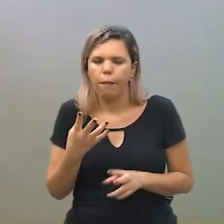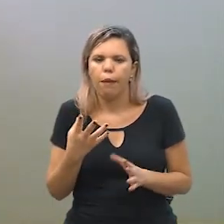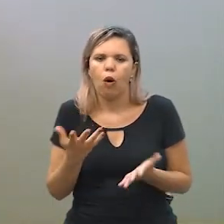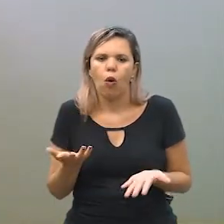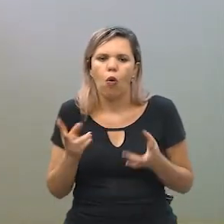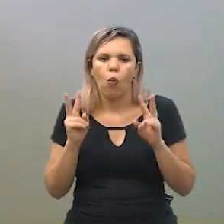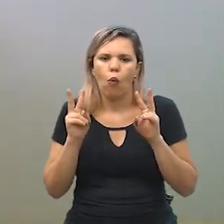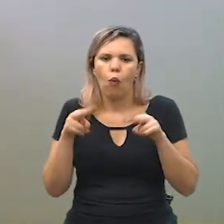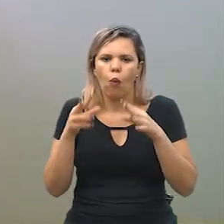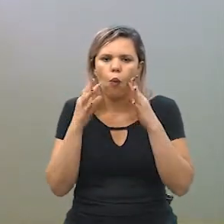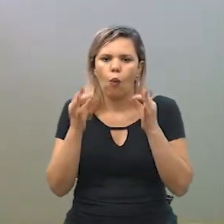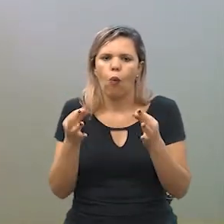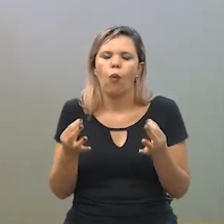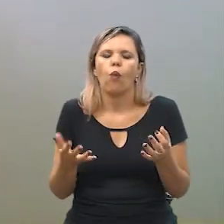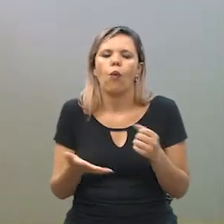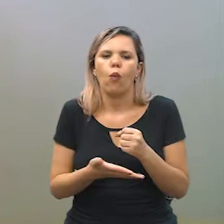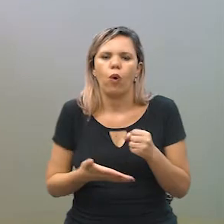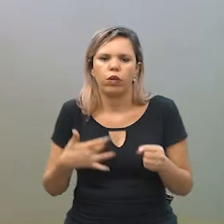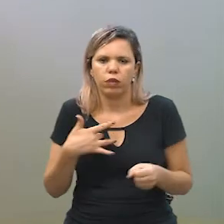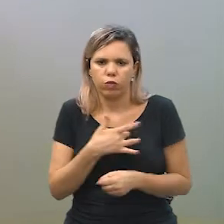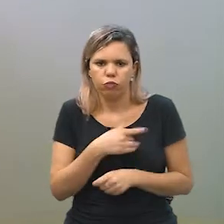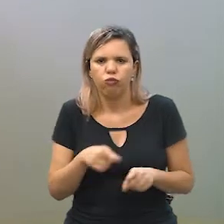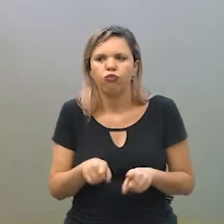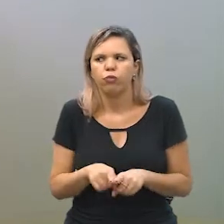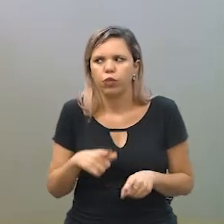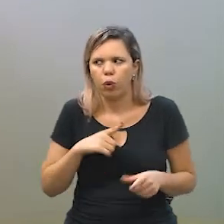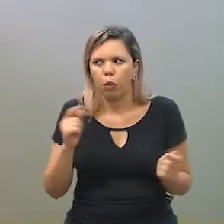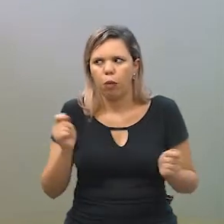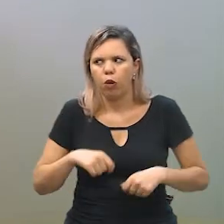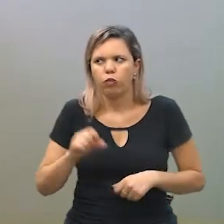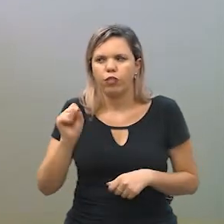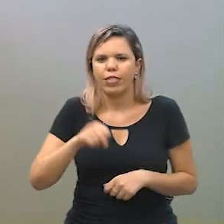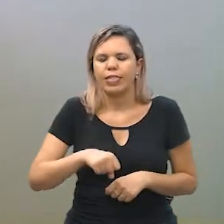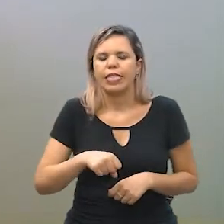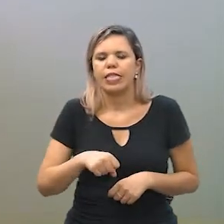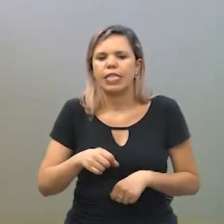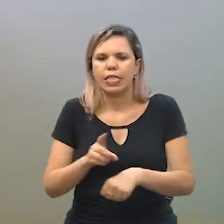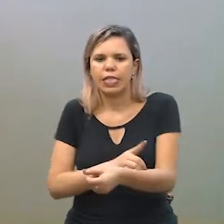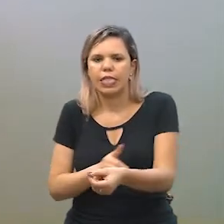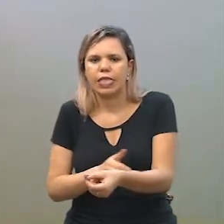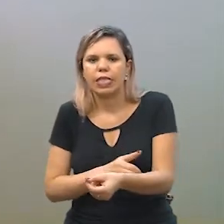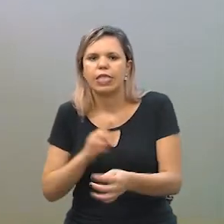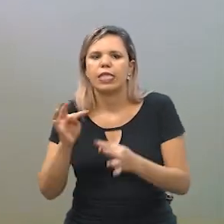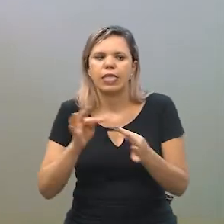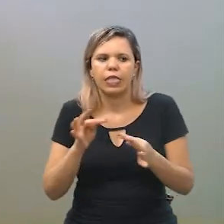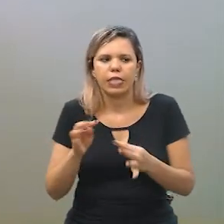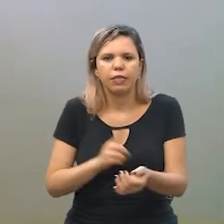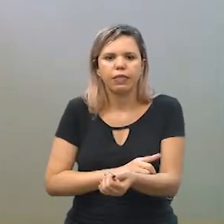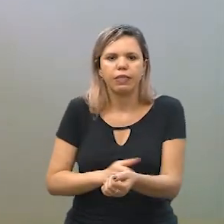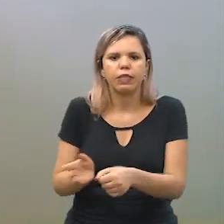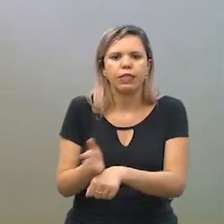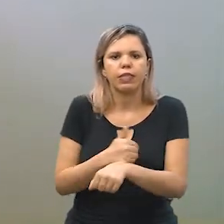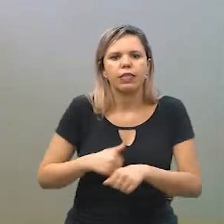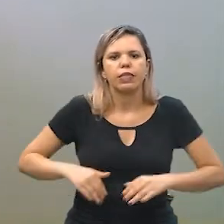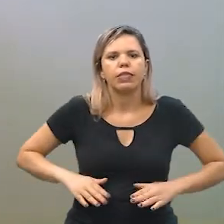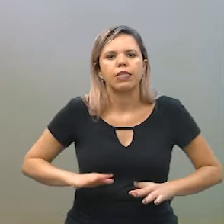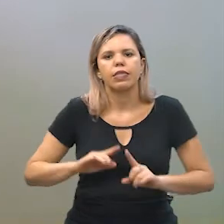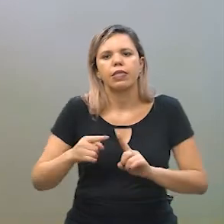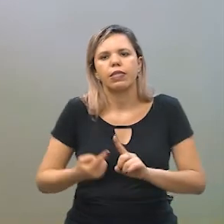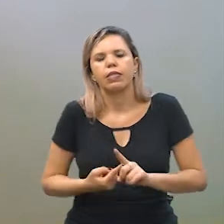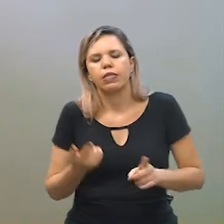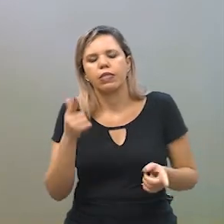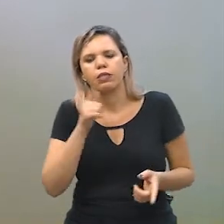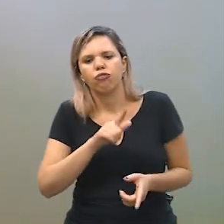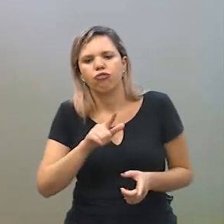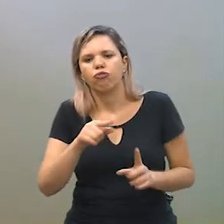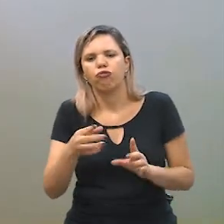olhar e uma boa atenção à saúde, eu posso sim. Então, eu pego uma diabética, vou tratar esse diabetes antes dela engravidar, vou